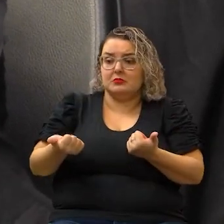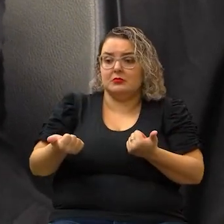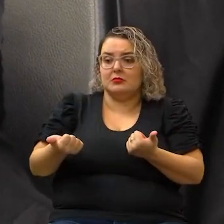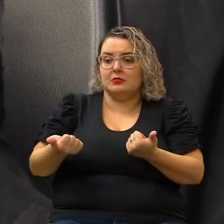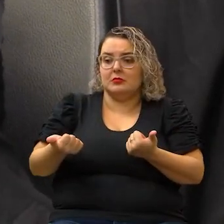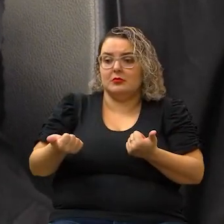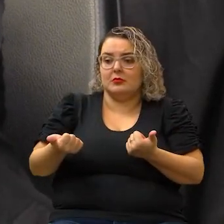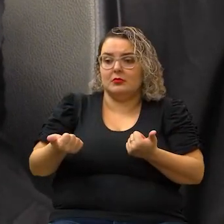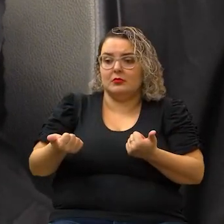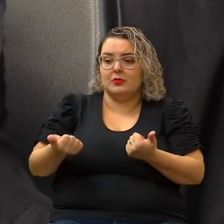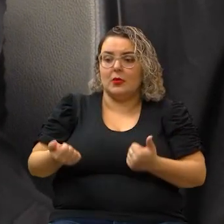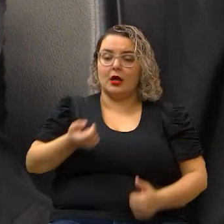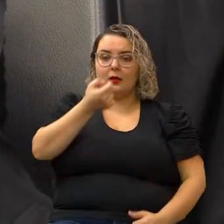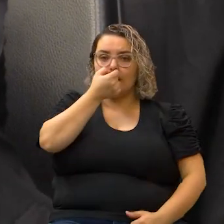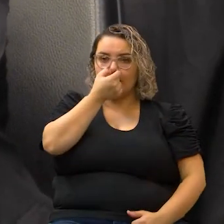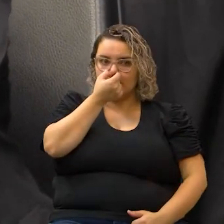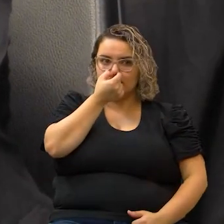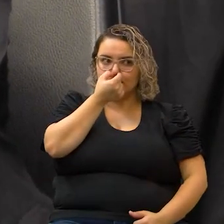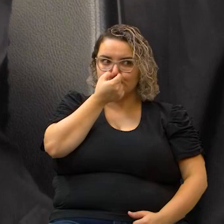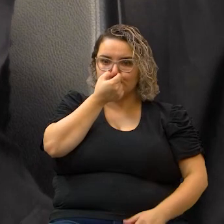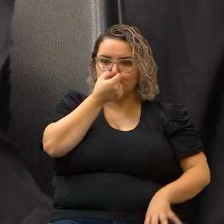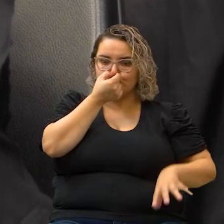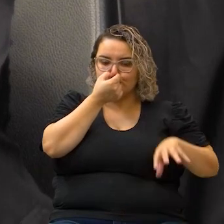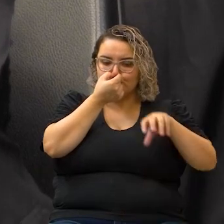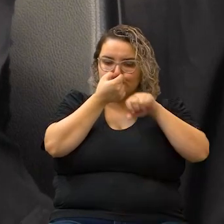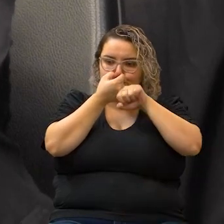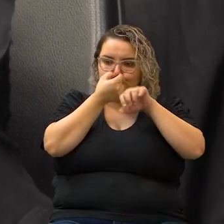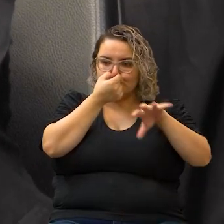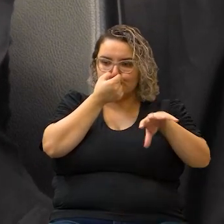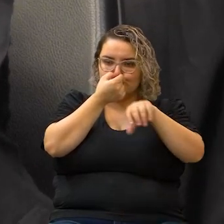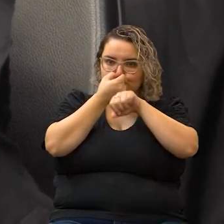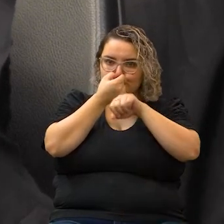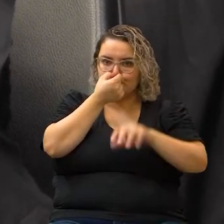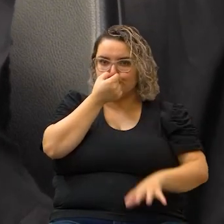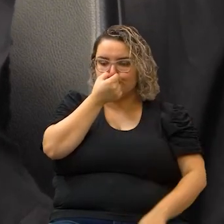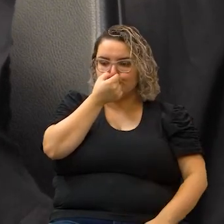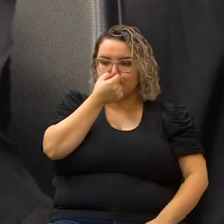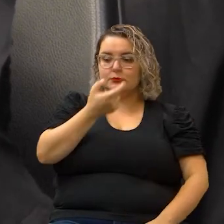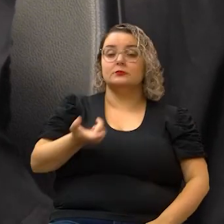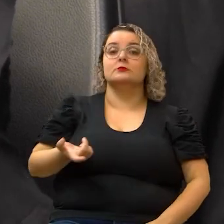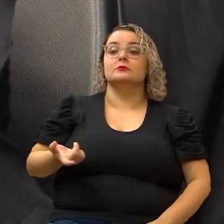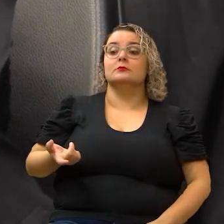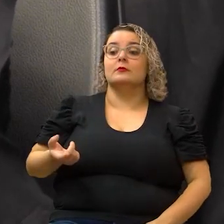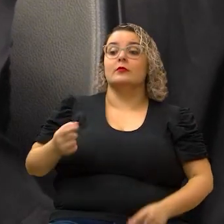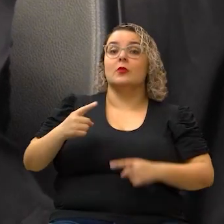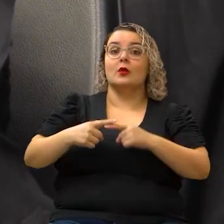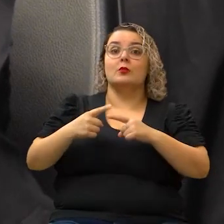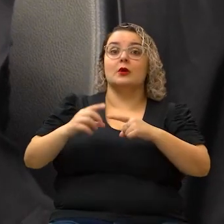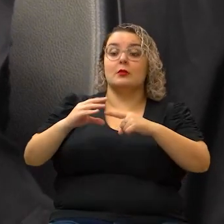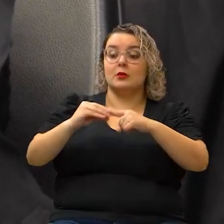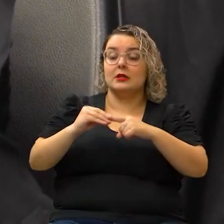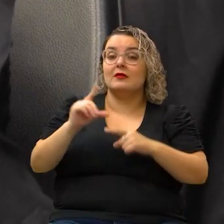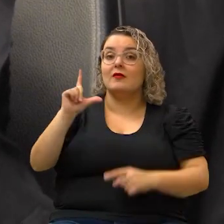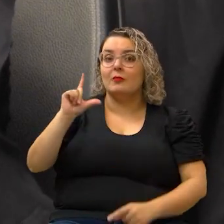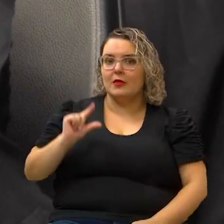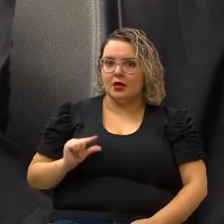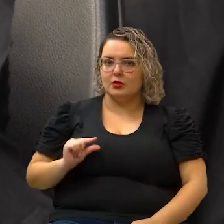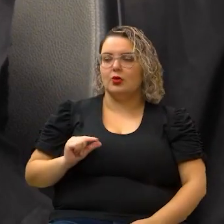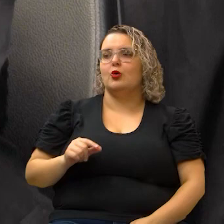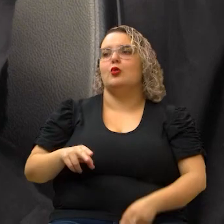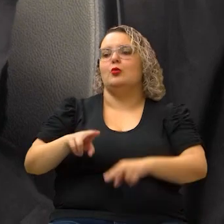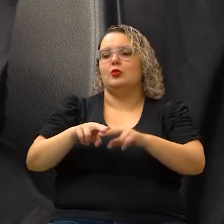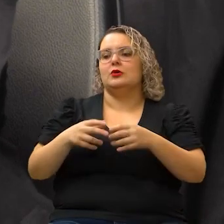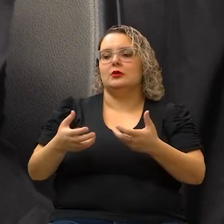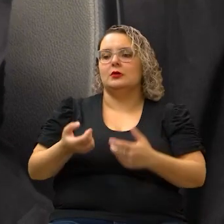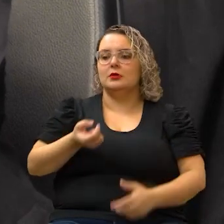vieram, me trouxeram o oxigênio, mas para quê? Eu não estava precisando. Mas é porque minha saturação estava baixa, né? Por